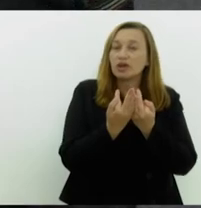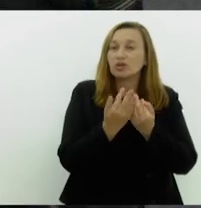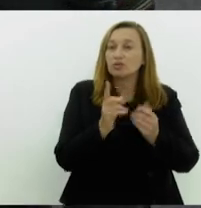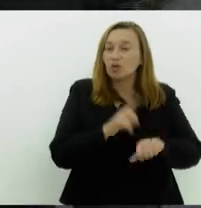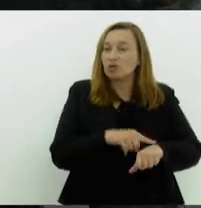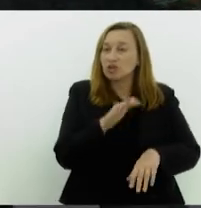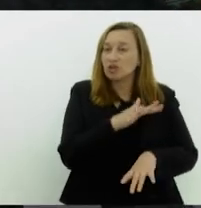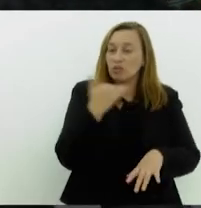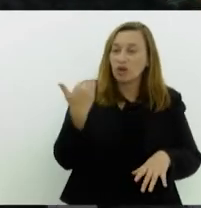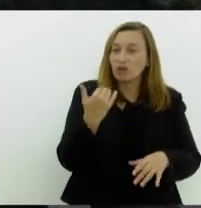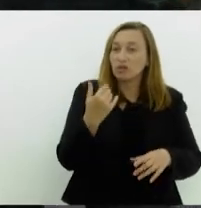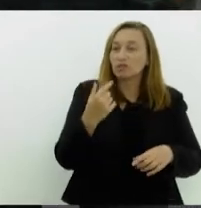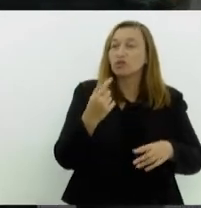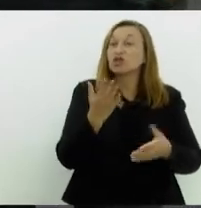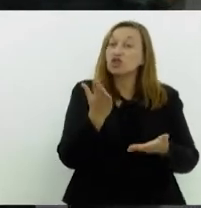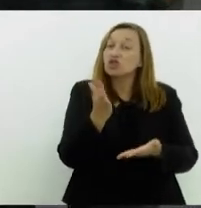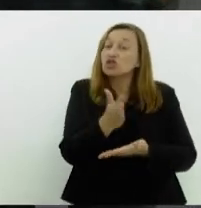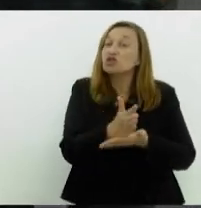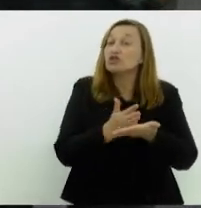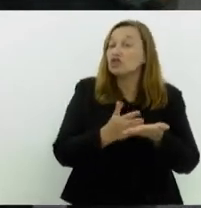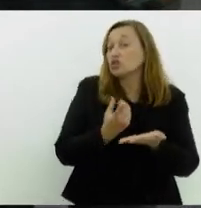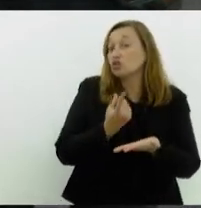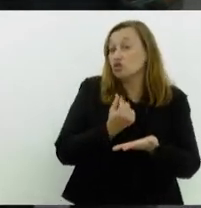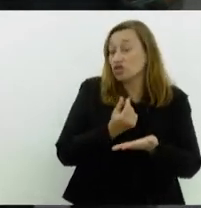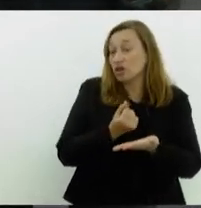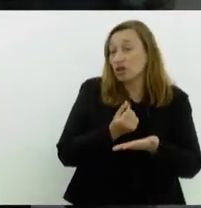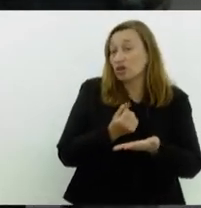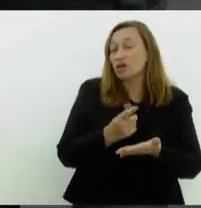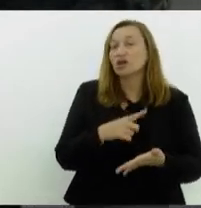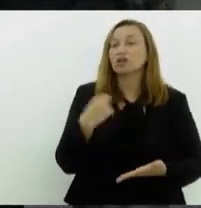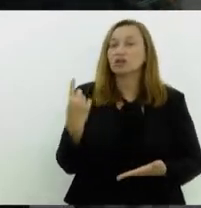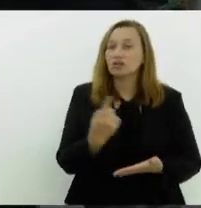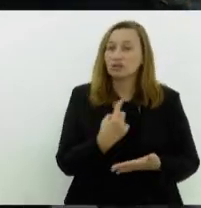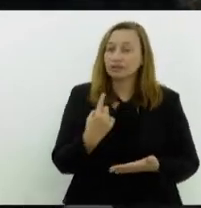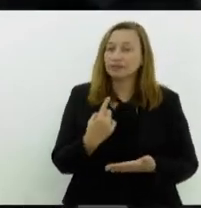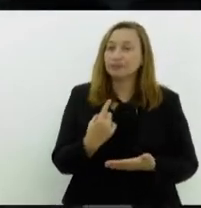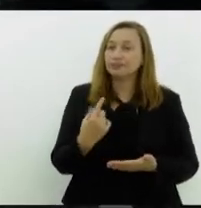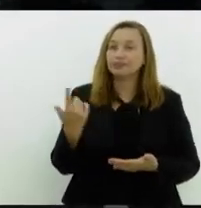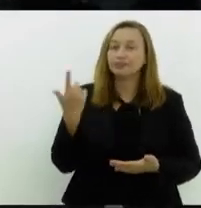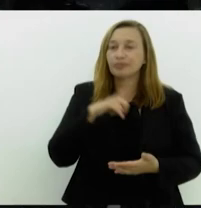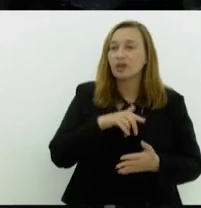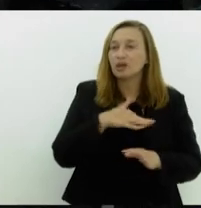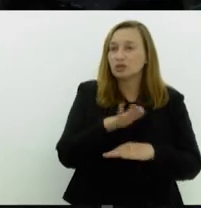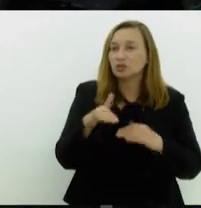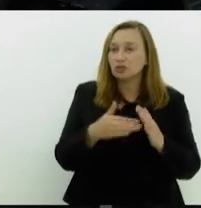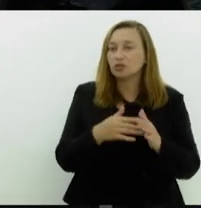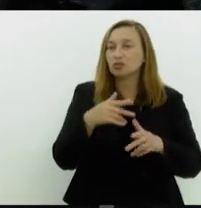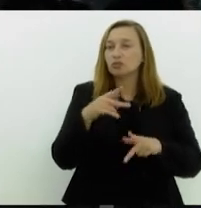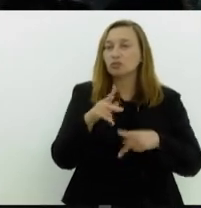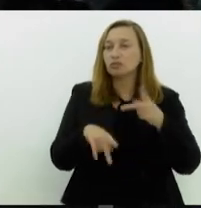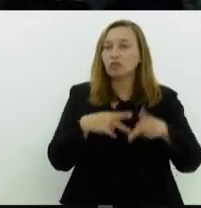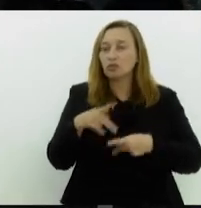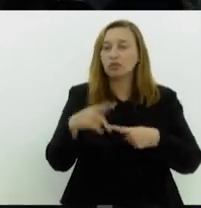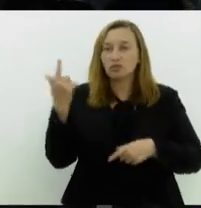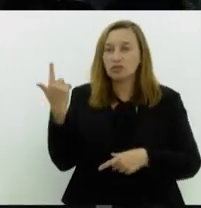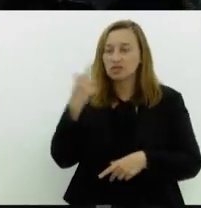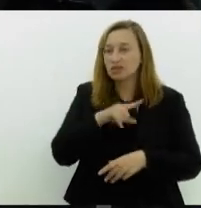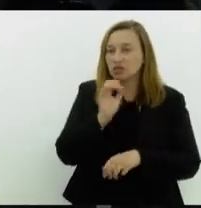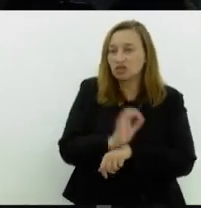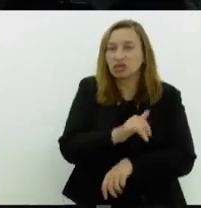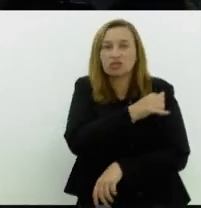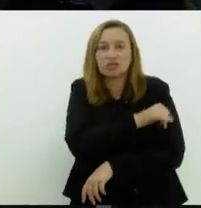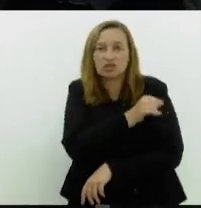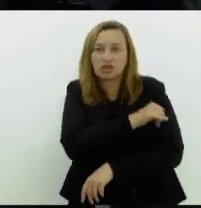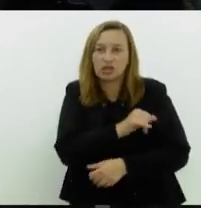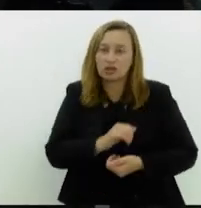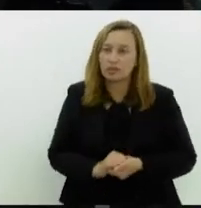trazer esse debate, que eu acho que é fundamental, porque aqui a gente ganha, e toda a população ganha no estado do Rio de Janeiro, para não